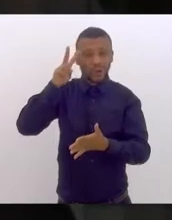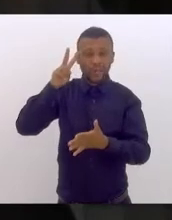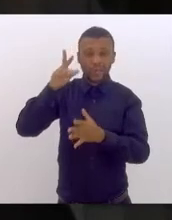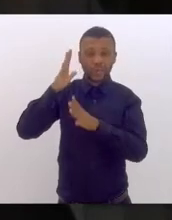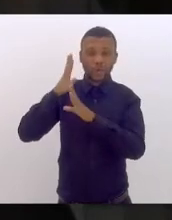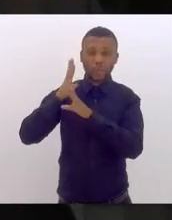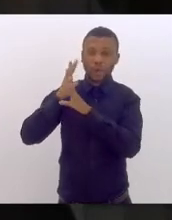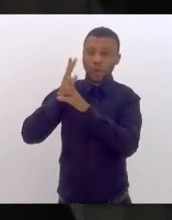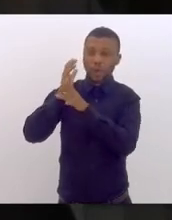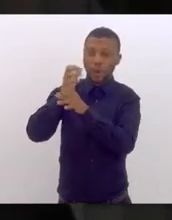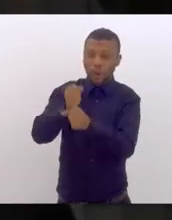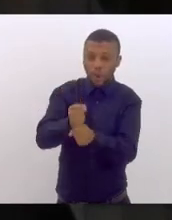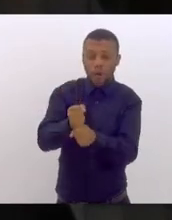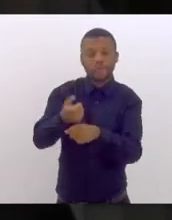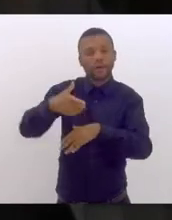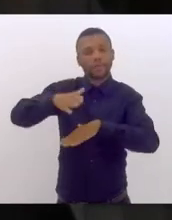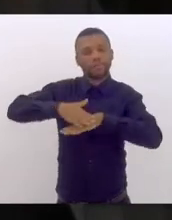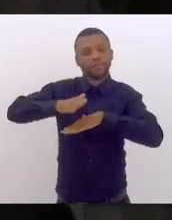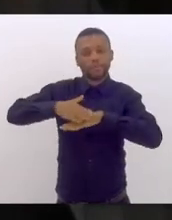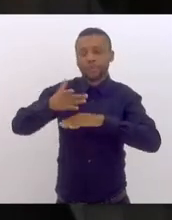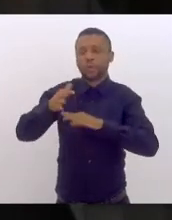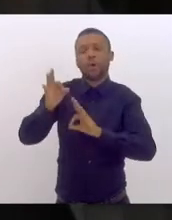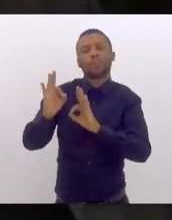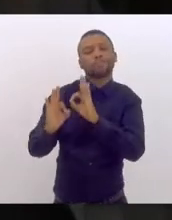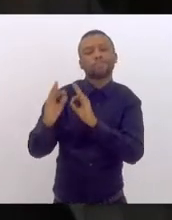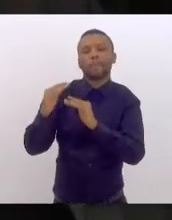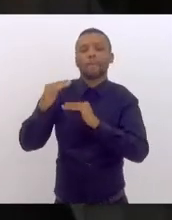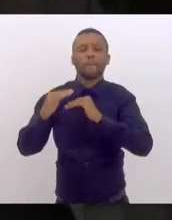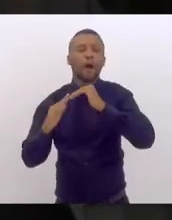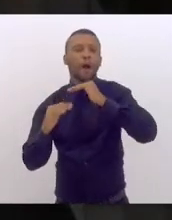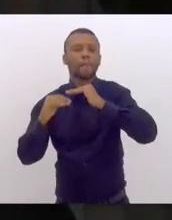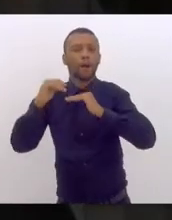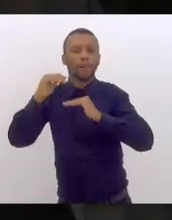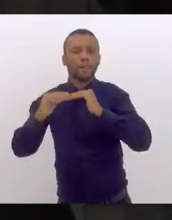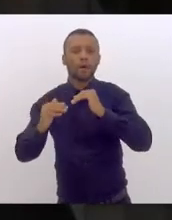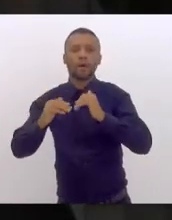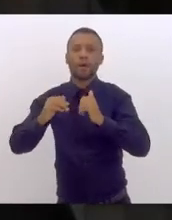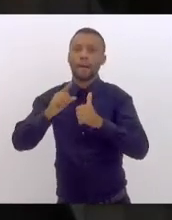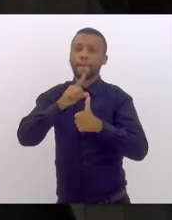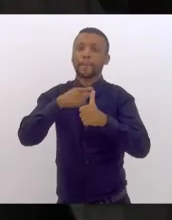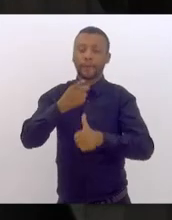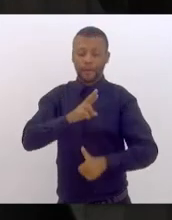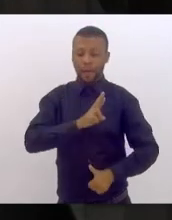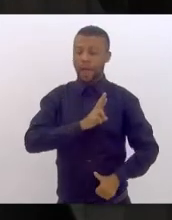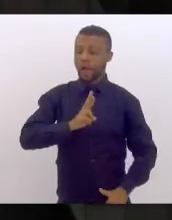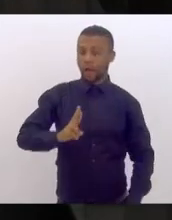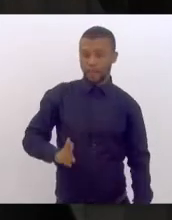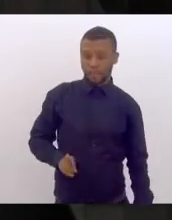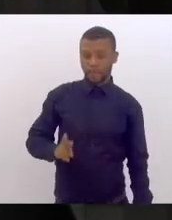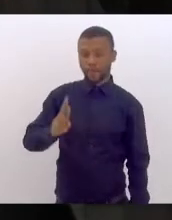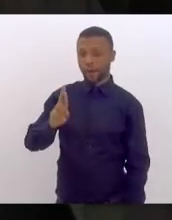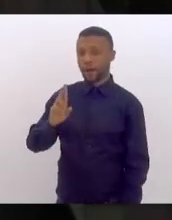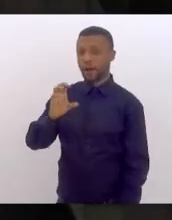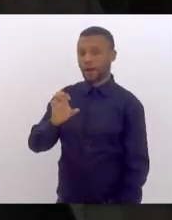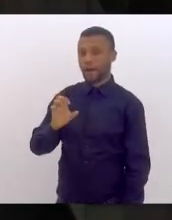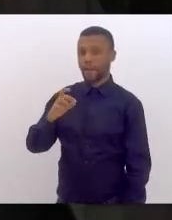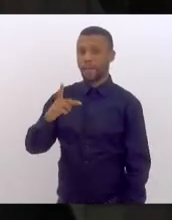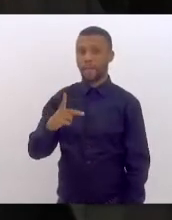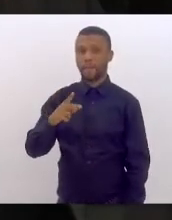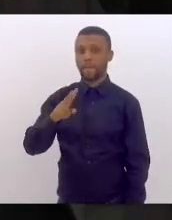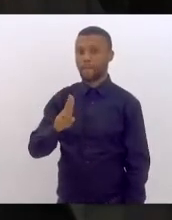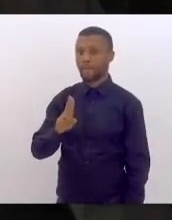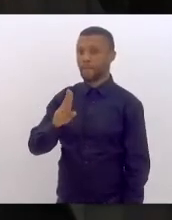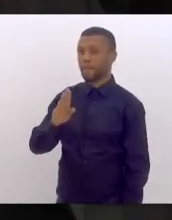foi sendo escrita é a primeira república e na segunda